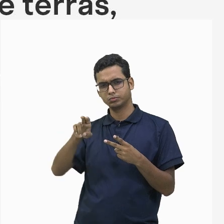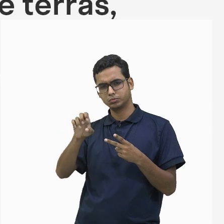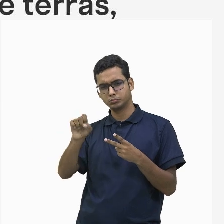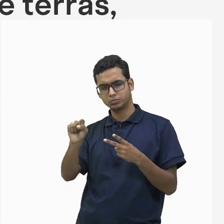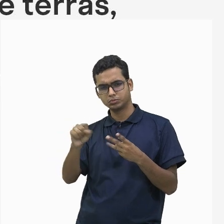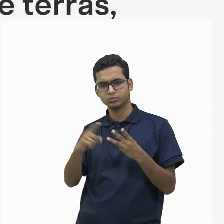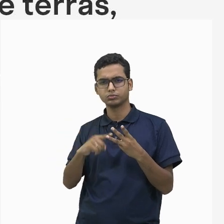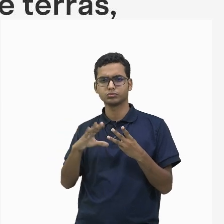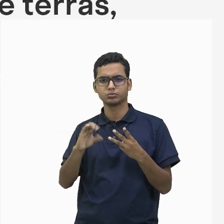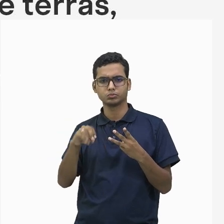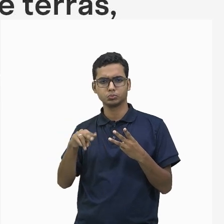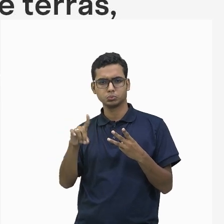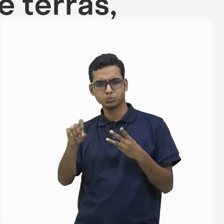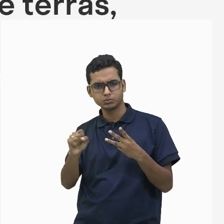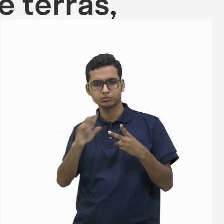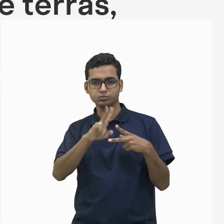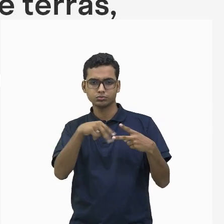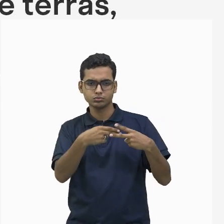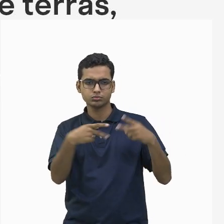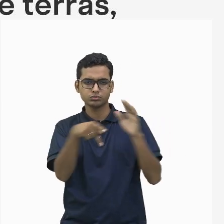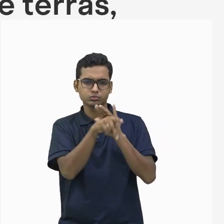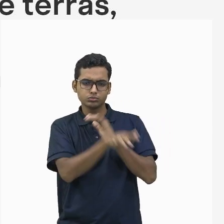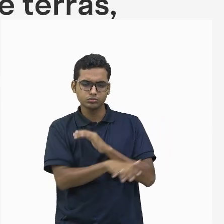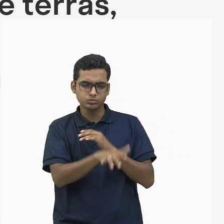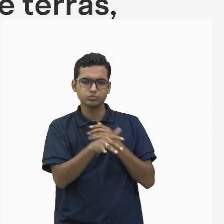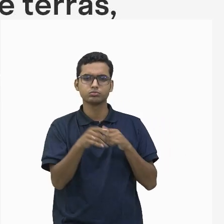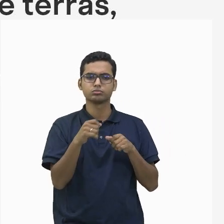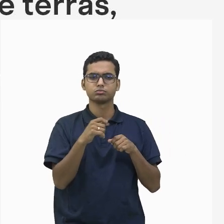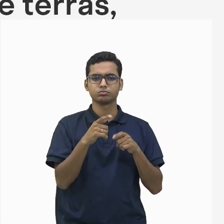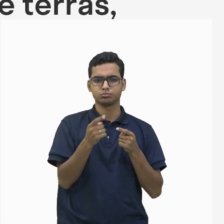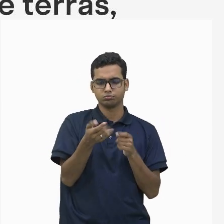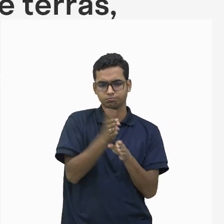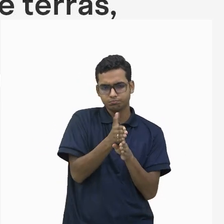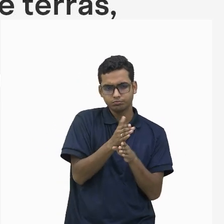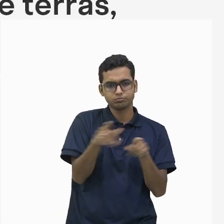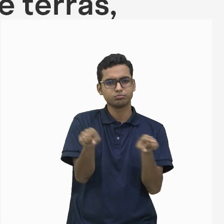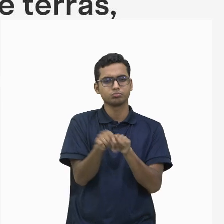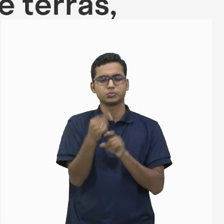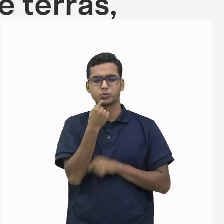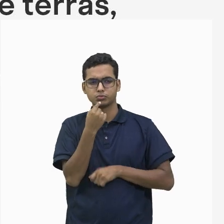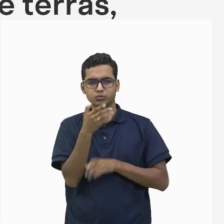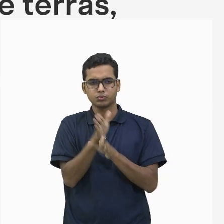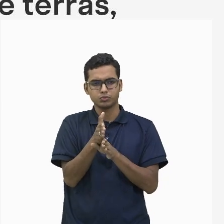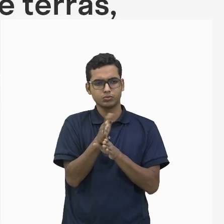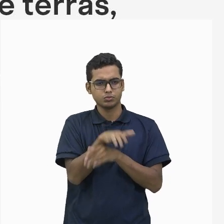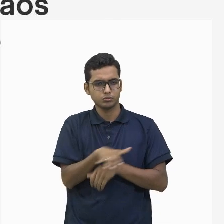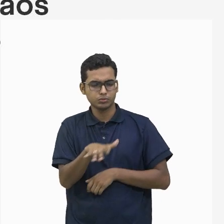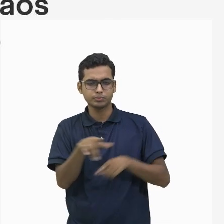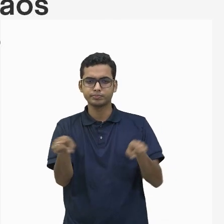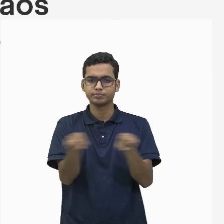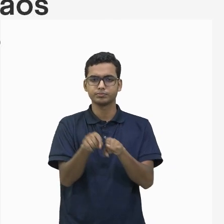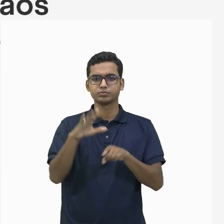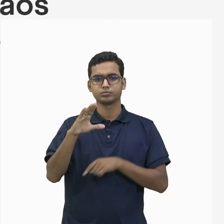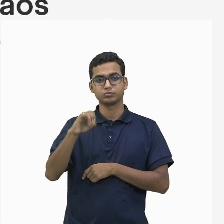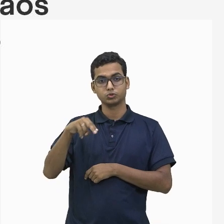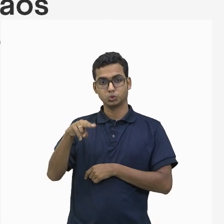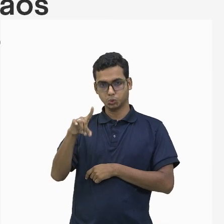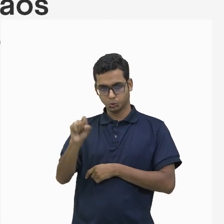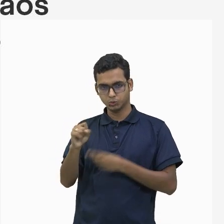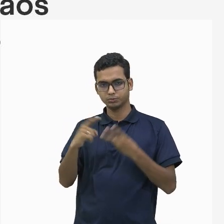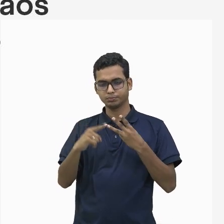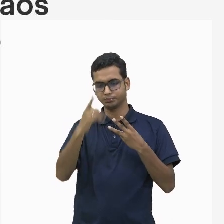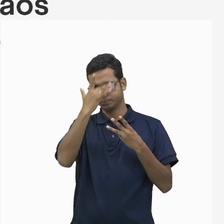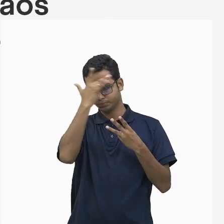existiam conflitos e as terras ficavam próximas às fronteiras. Os condes